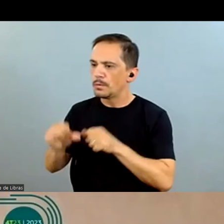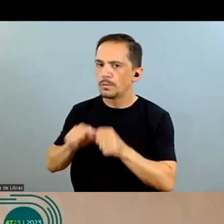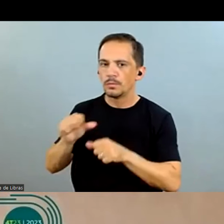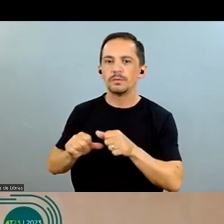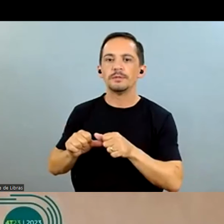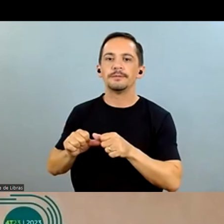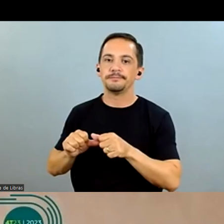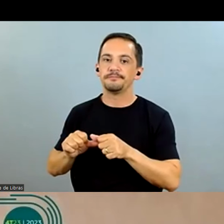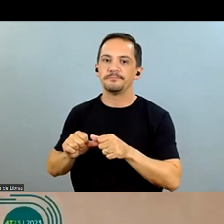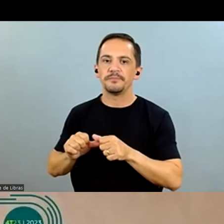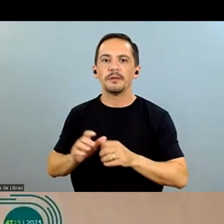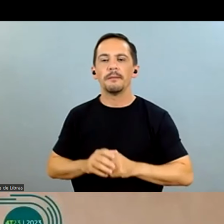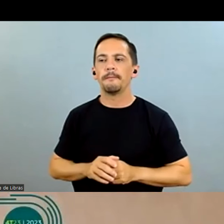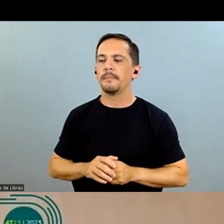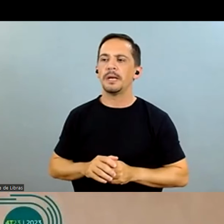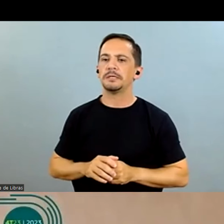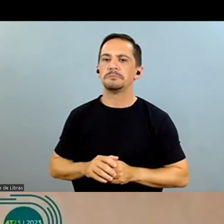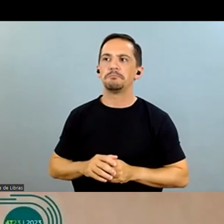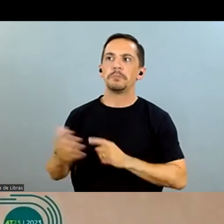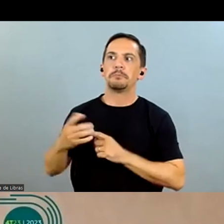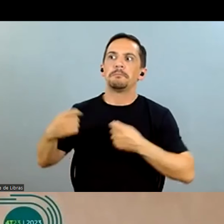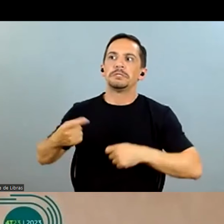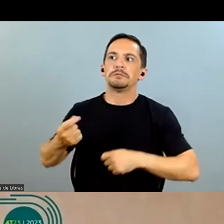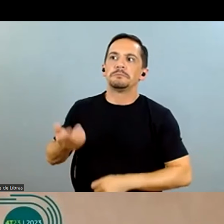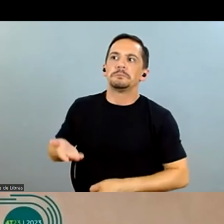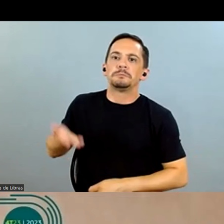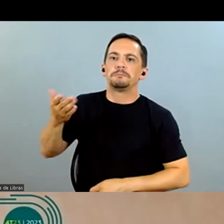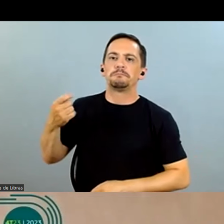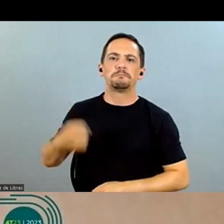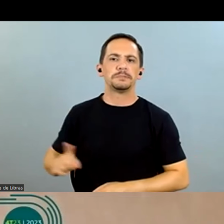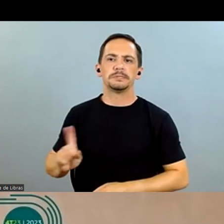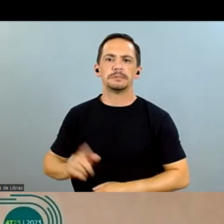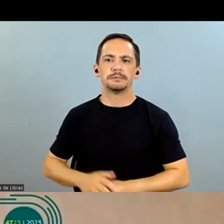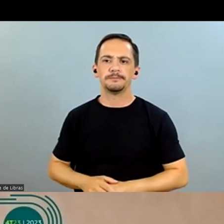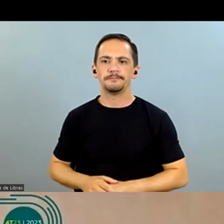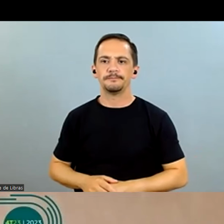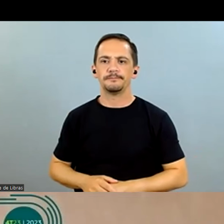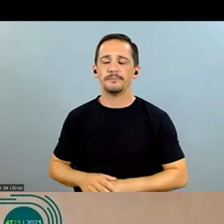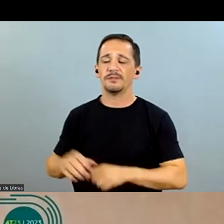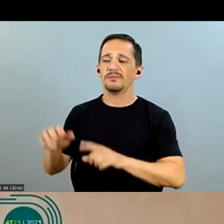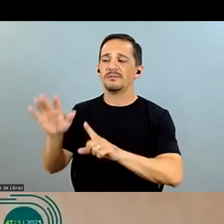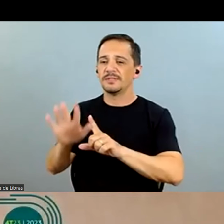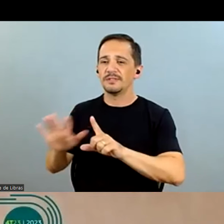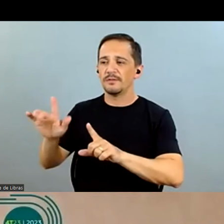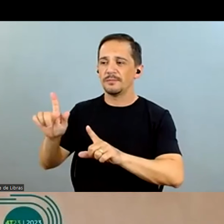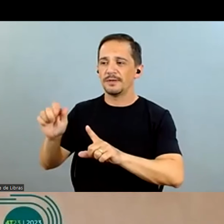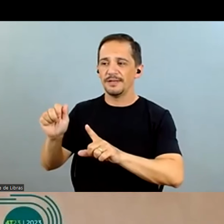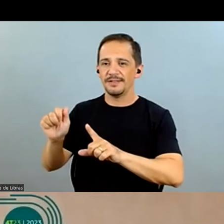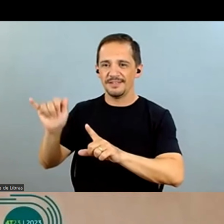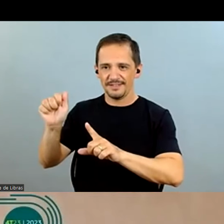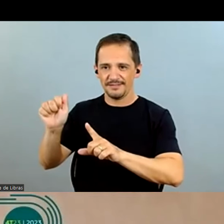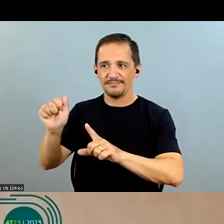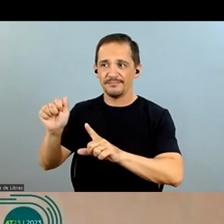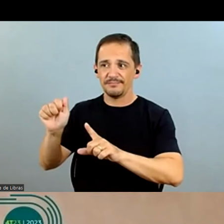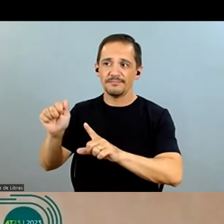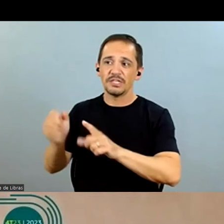custo é por aumento de cursos nesse momento né É até porque tem o retorno da plataforma Gaia que é justamente o que se espera né então o que tá em tá